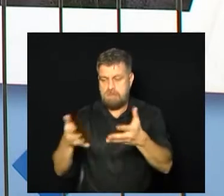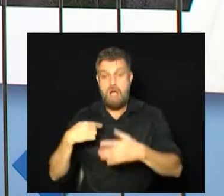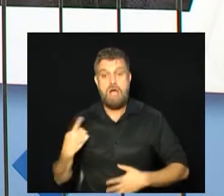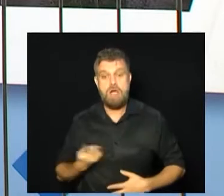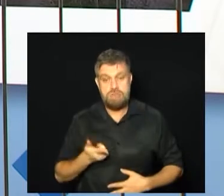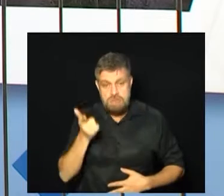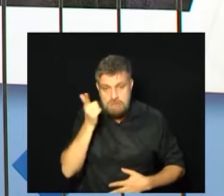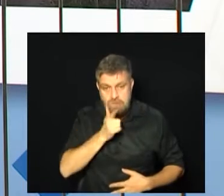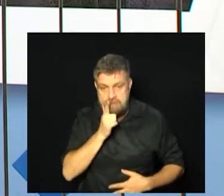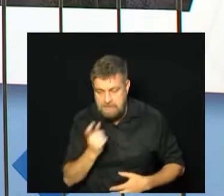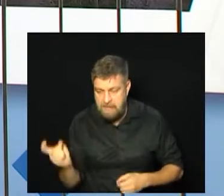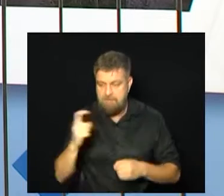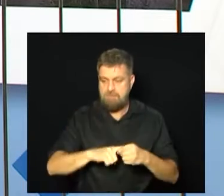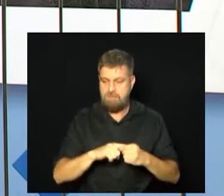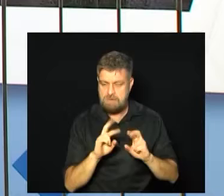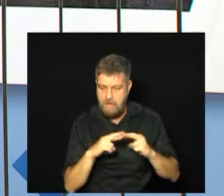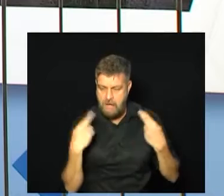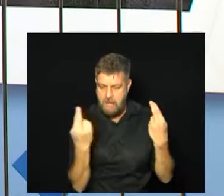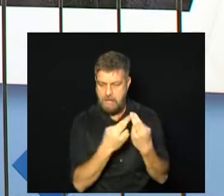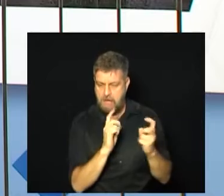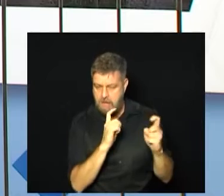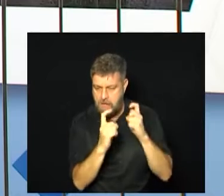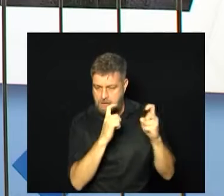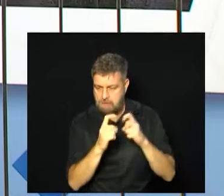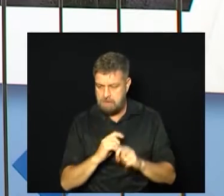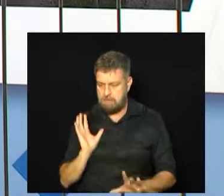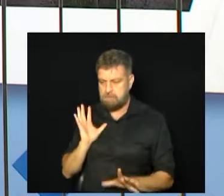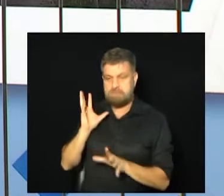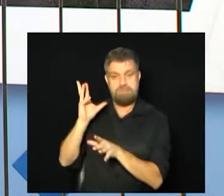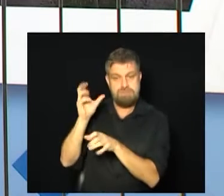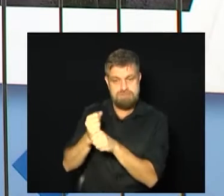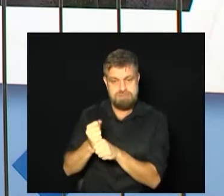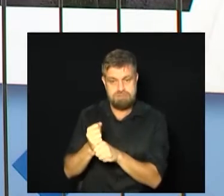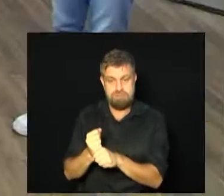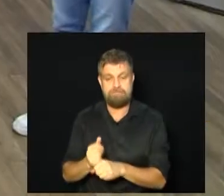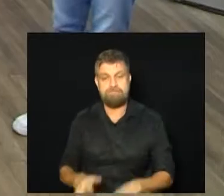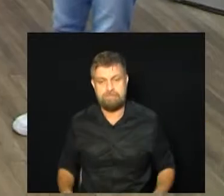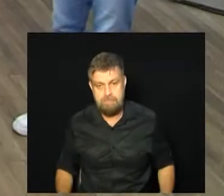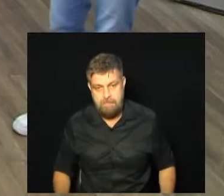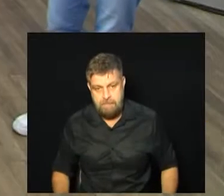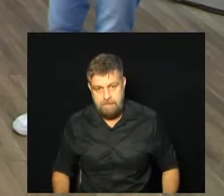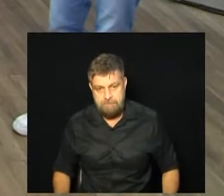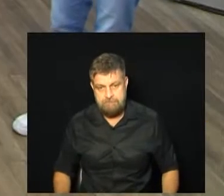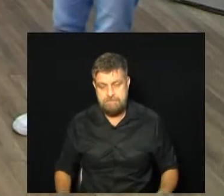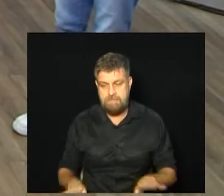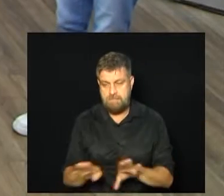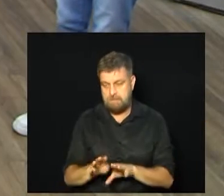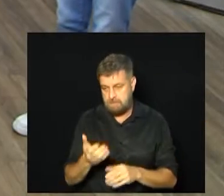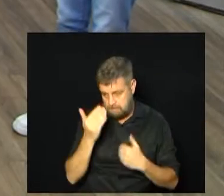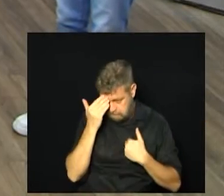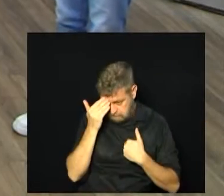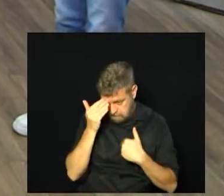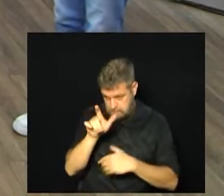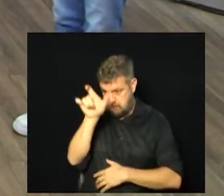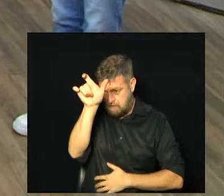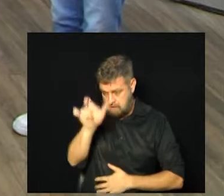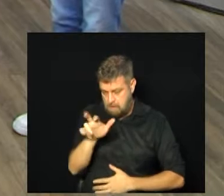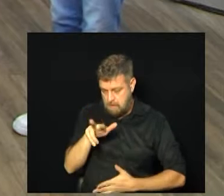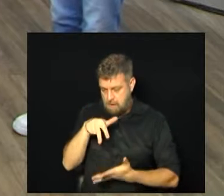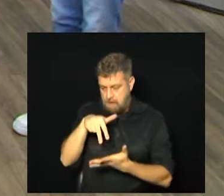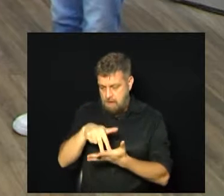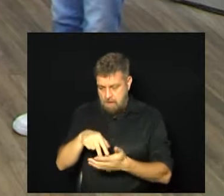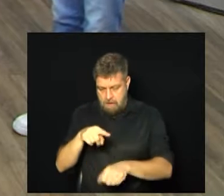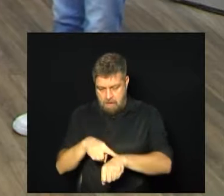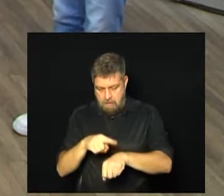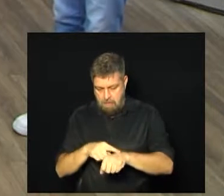consegue retomar a sessão e concluir ali os trabalhos de segunda-feira. Vereadora, também quero agradecer a disponibilidade do seu tempo aqui